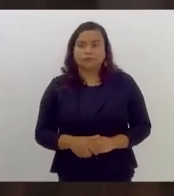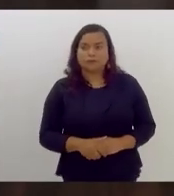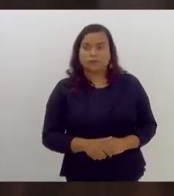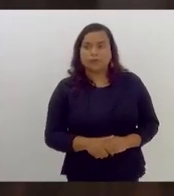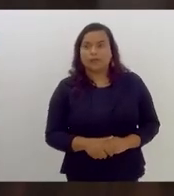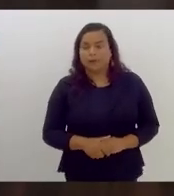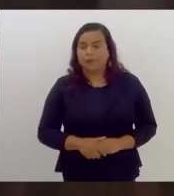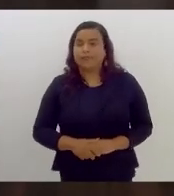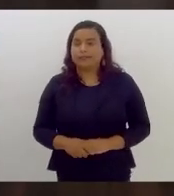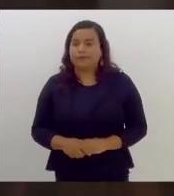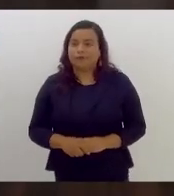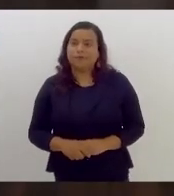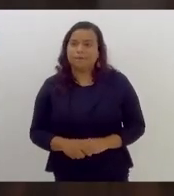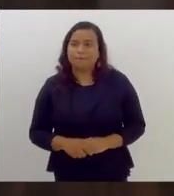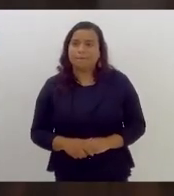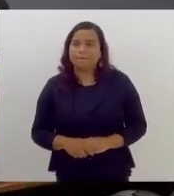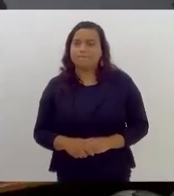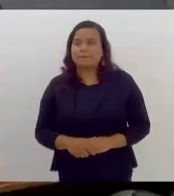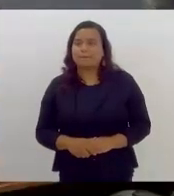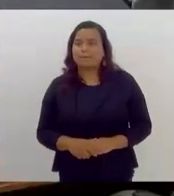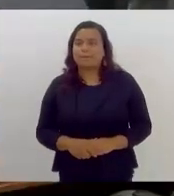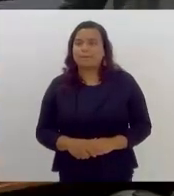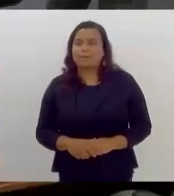Para encaminhar, presidente.